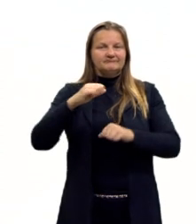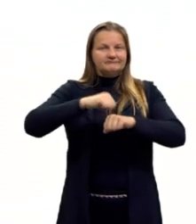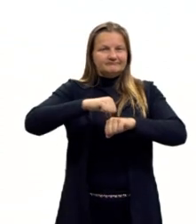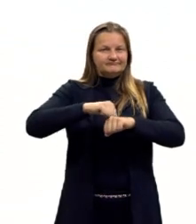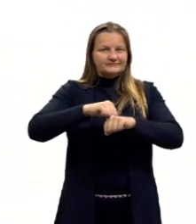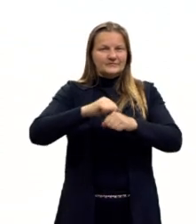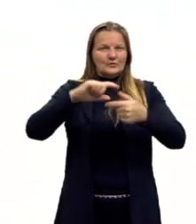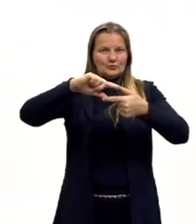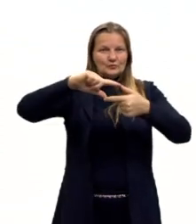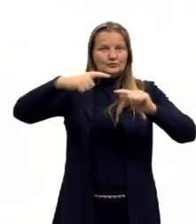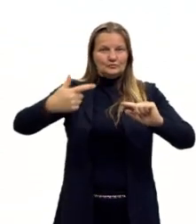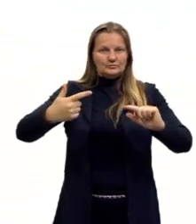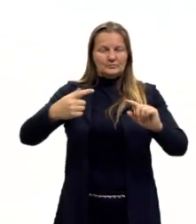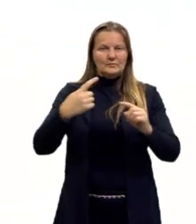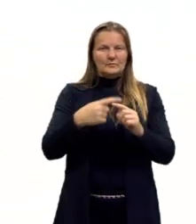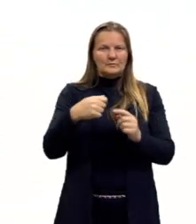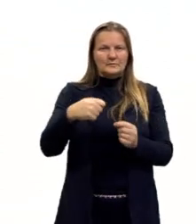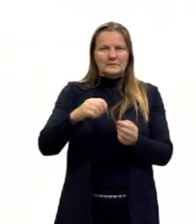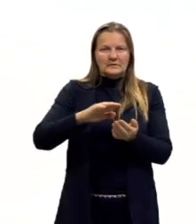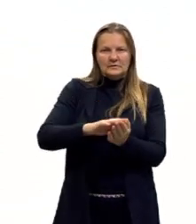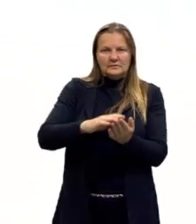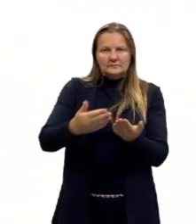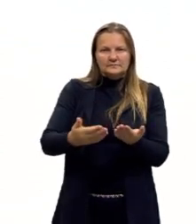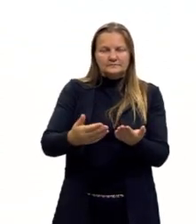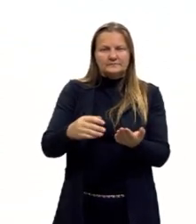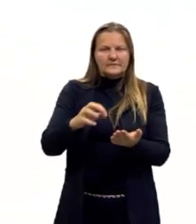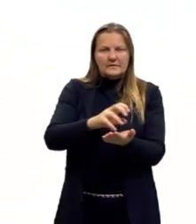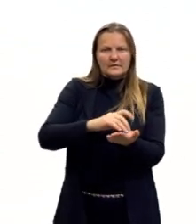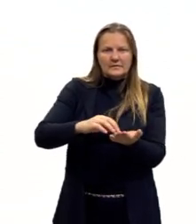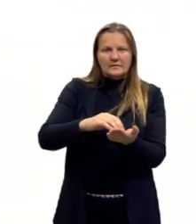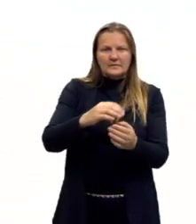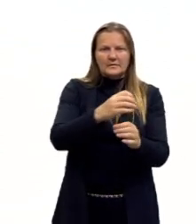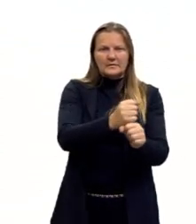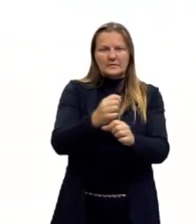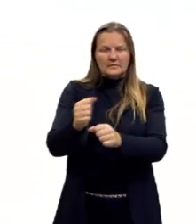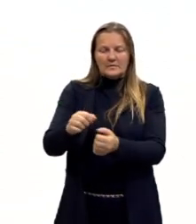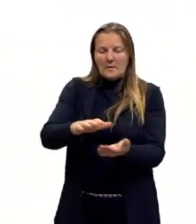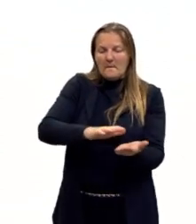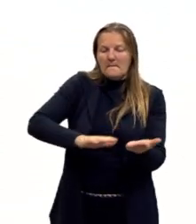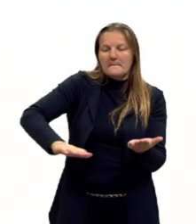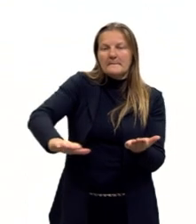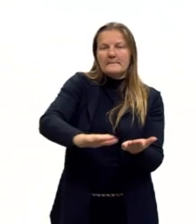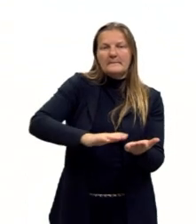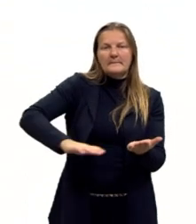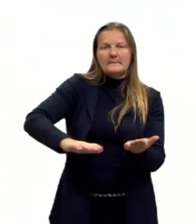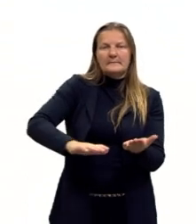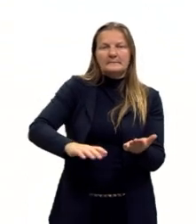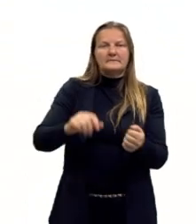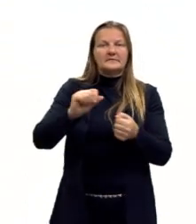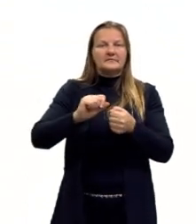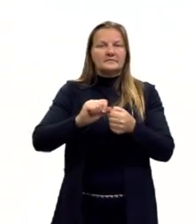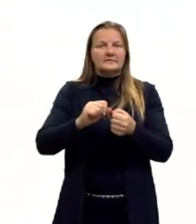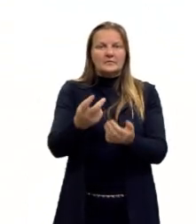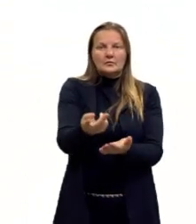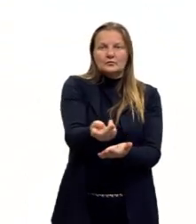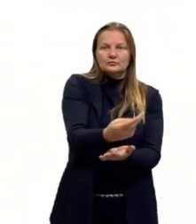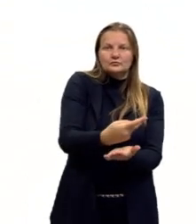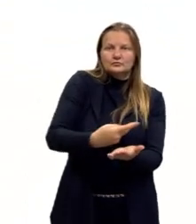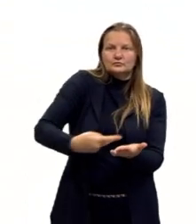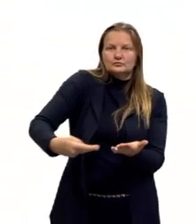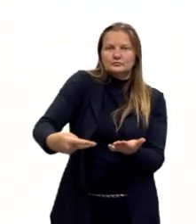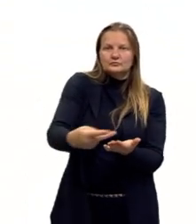calças nós devemos considerar né o calcular a área das figuras planas que formam o sólido então é importante